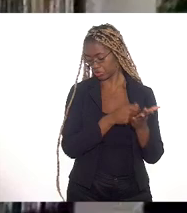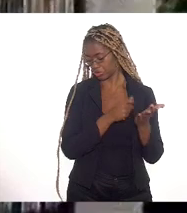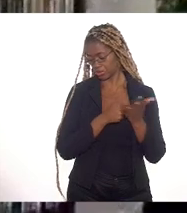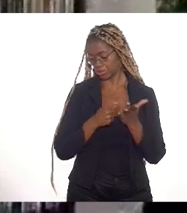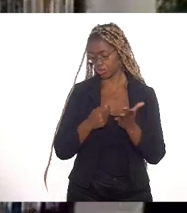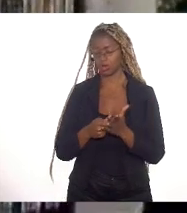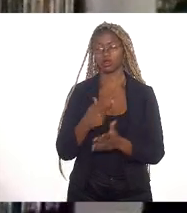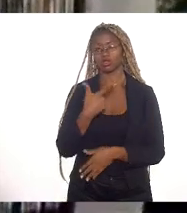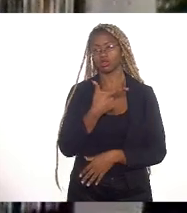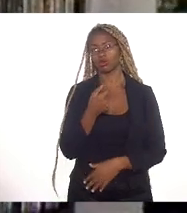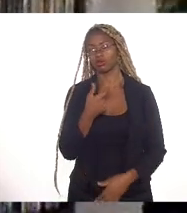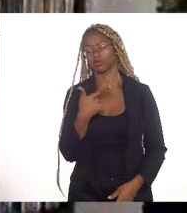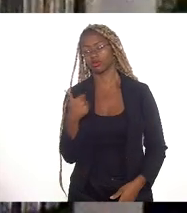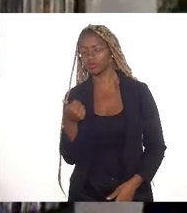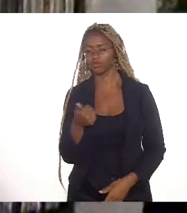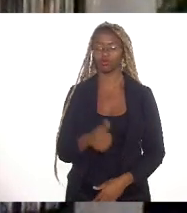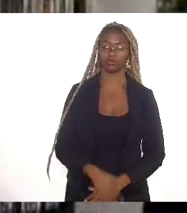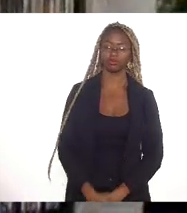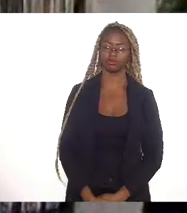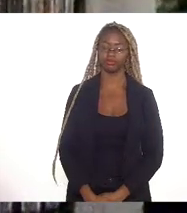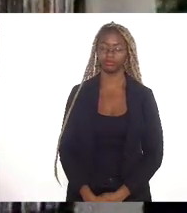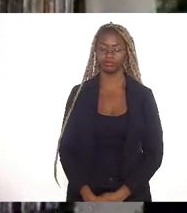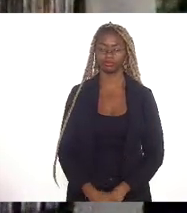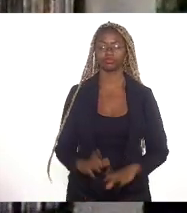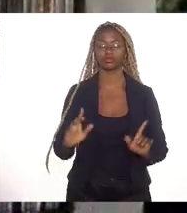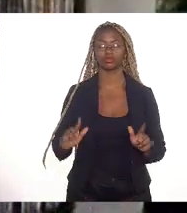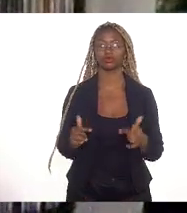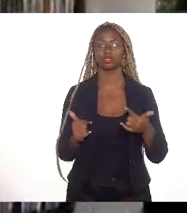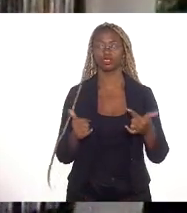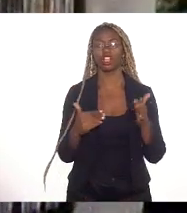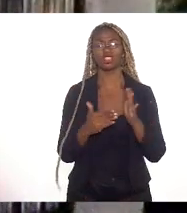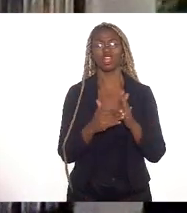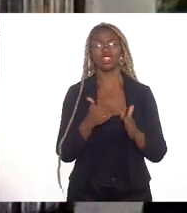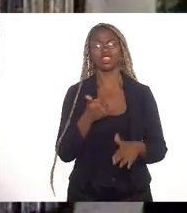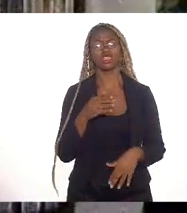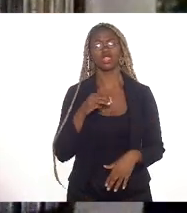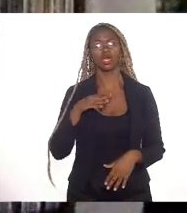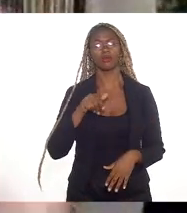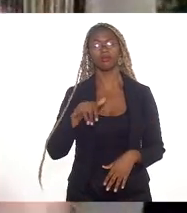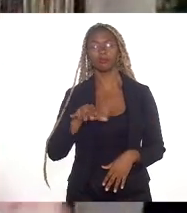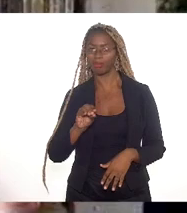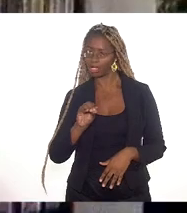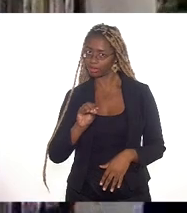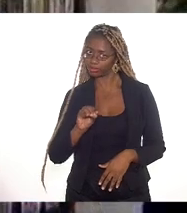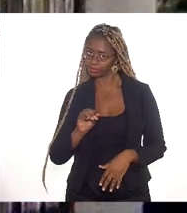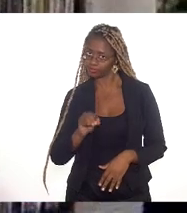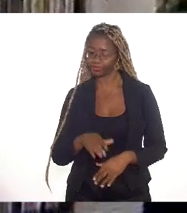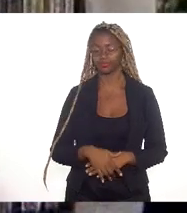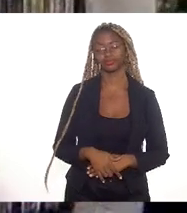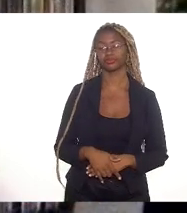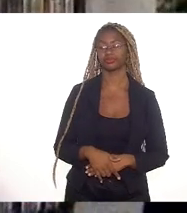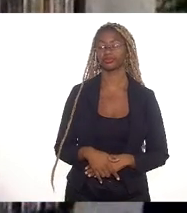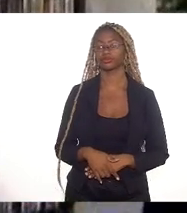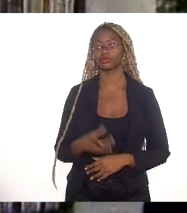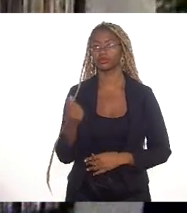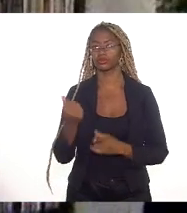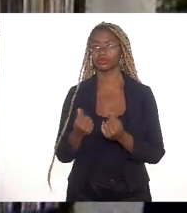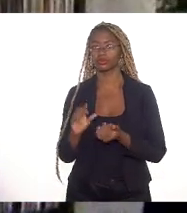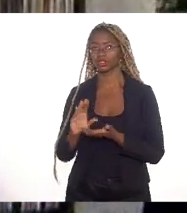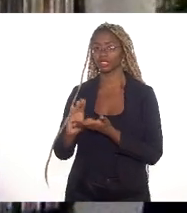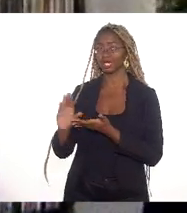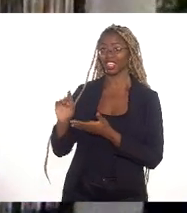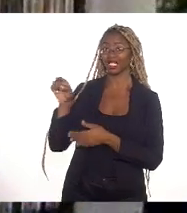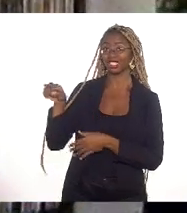em 2021. Dados até o dia 10 de maio. Despesas com a saúde da população